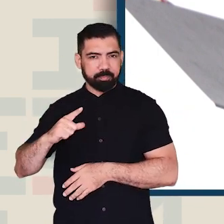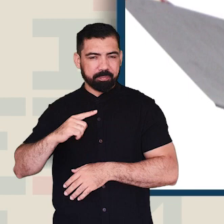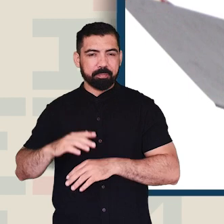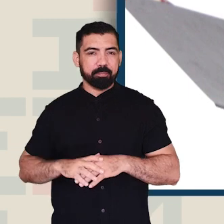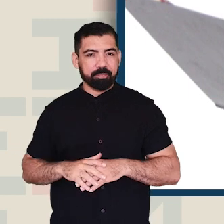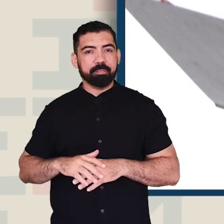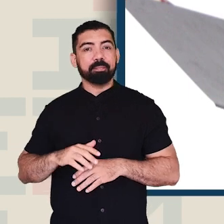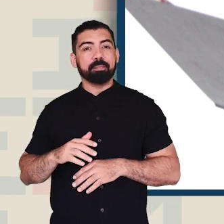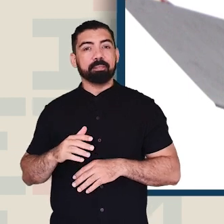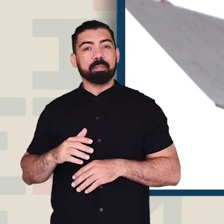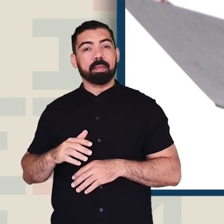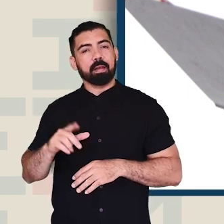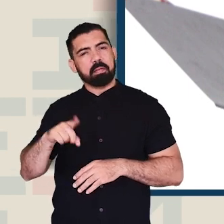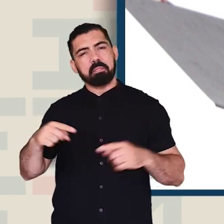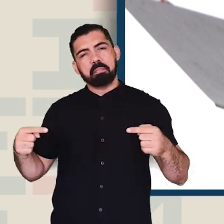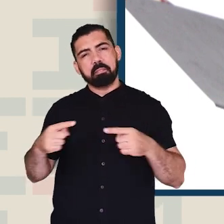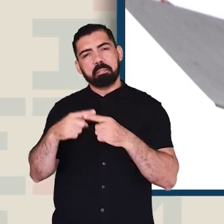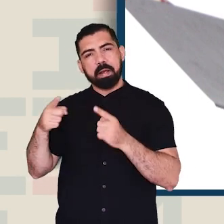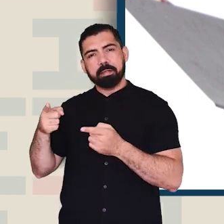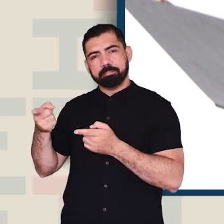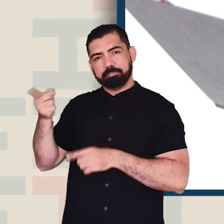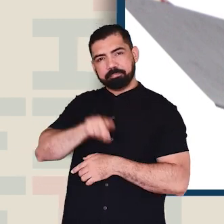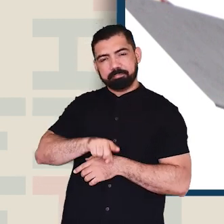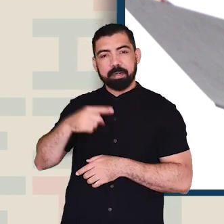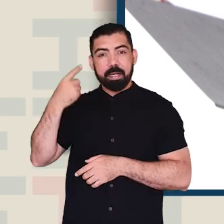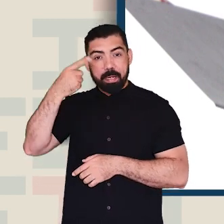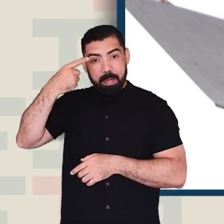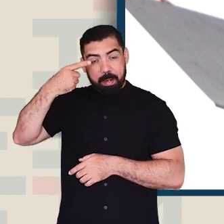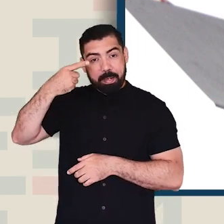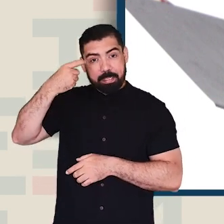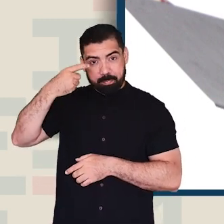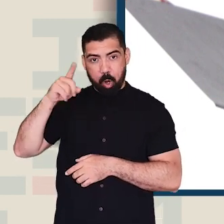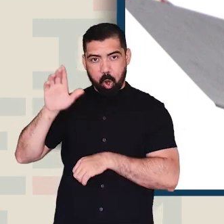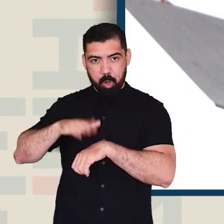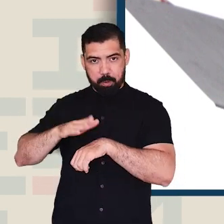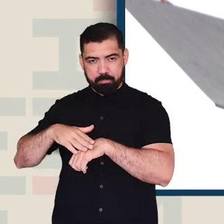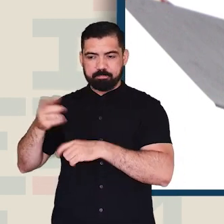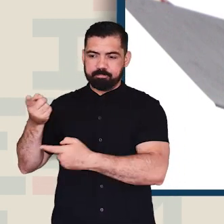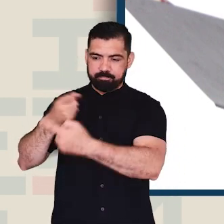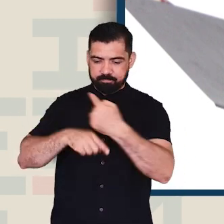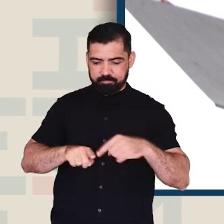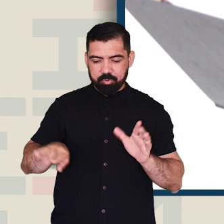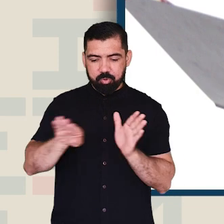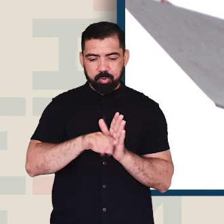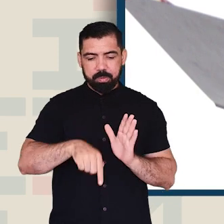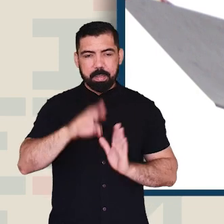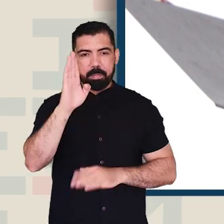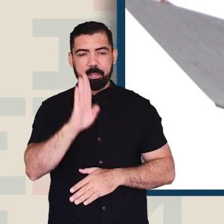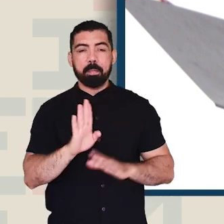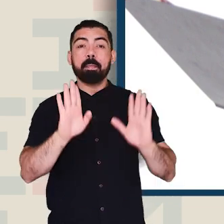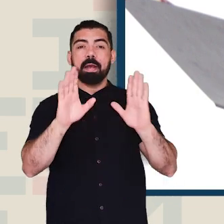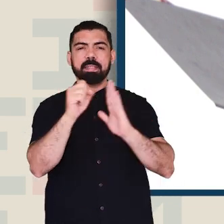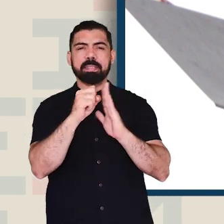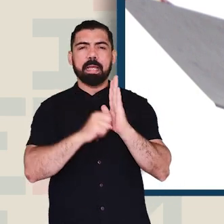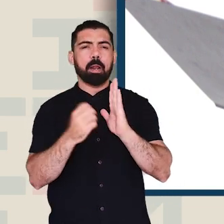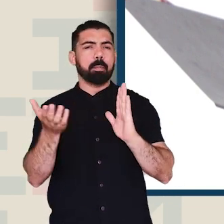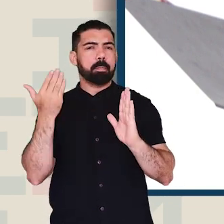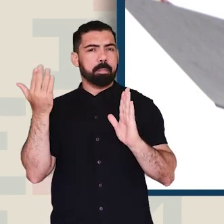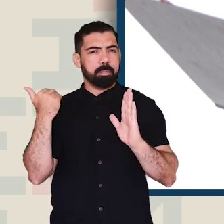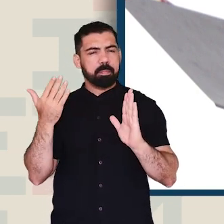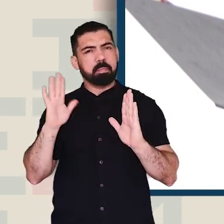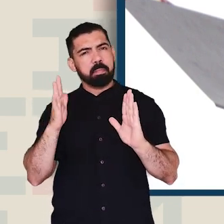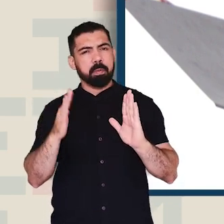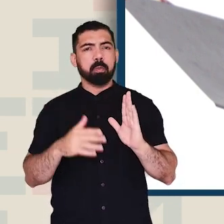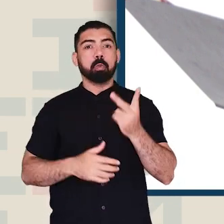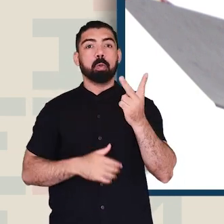da vihuela, né, espanhola, então teve várias modificações, mas quando ele chegou ali no século passado, aliás, há